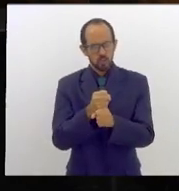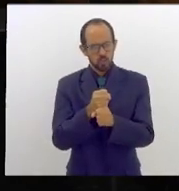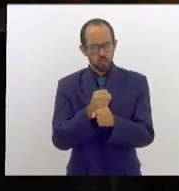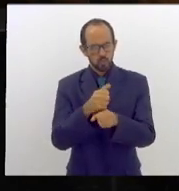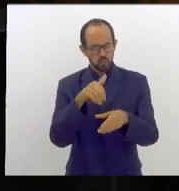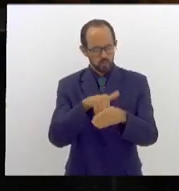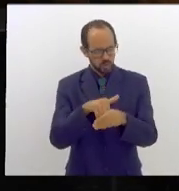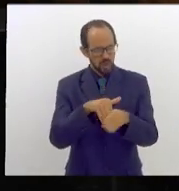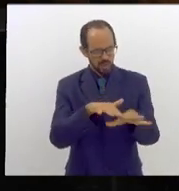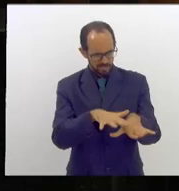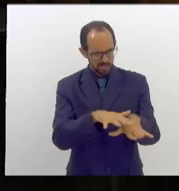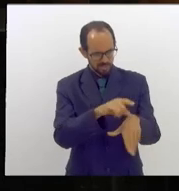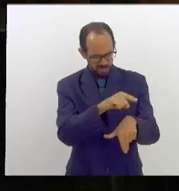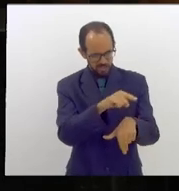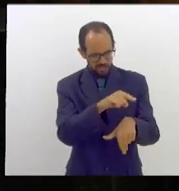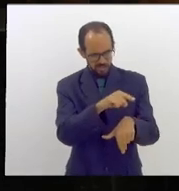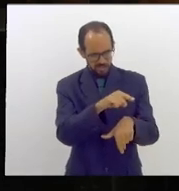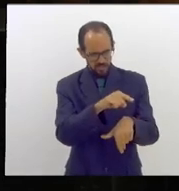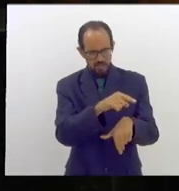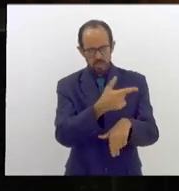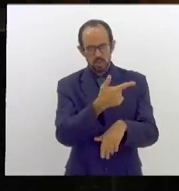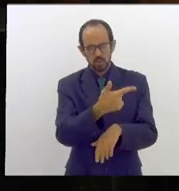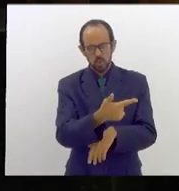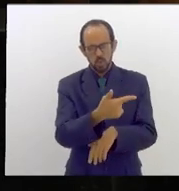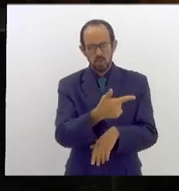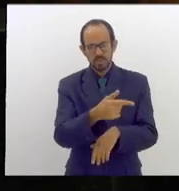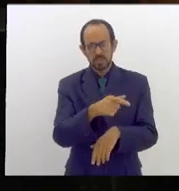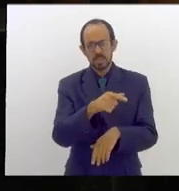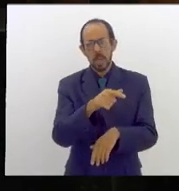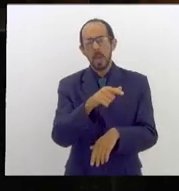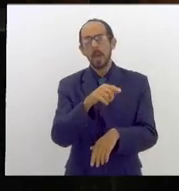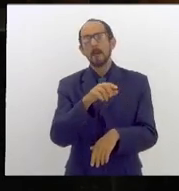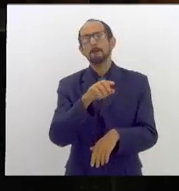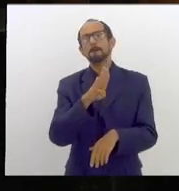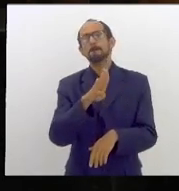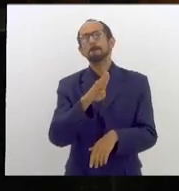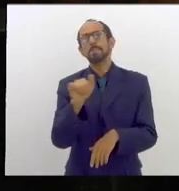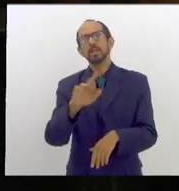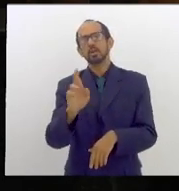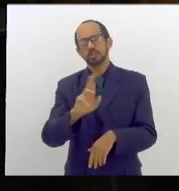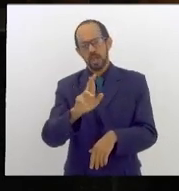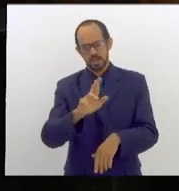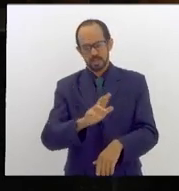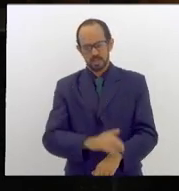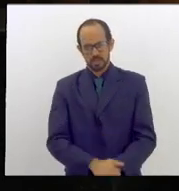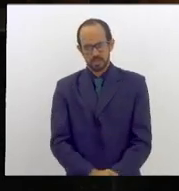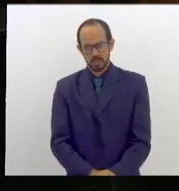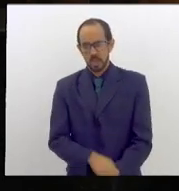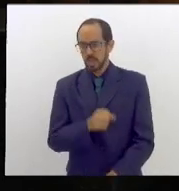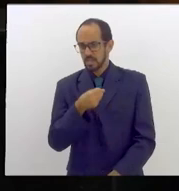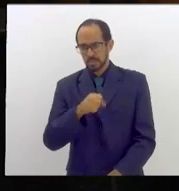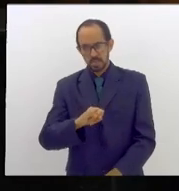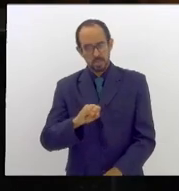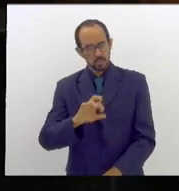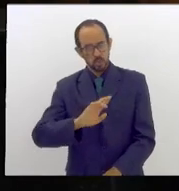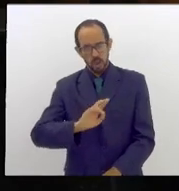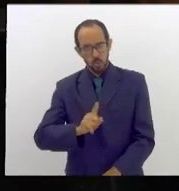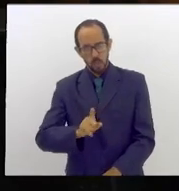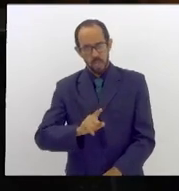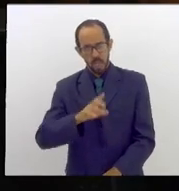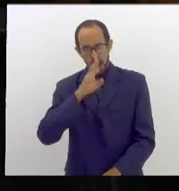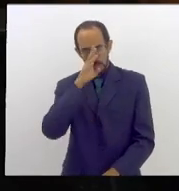dimensão de 2 Bilhões de reais se isso não é abuso de poder